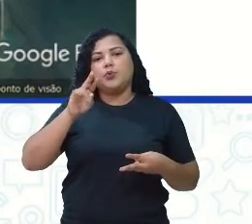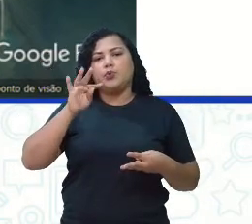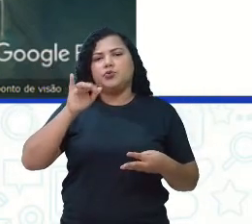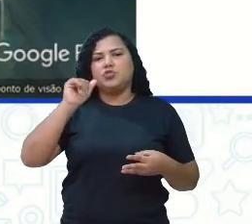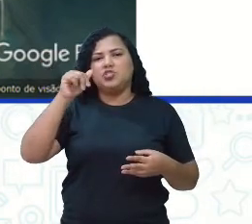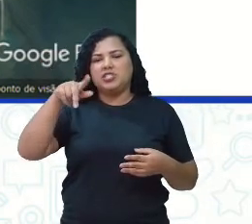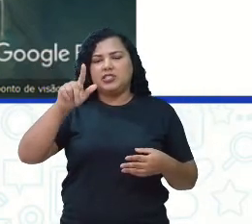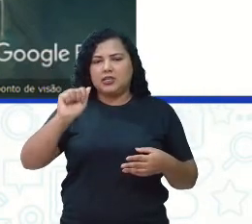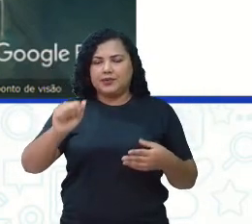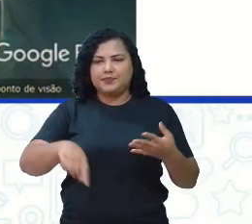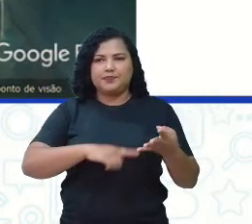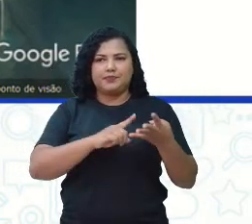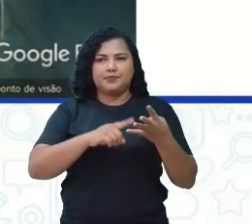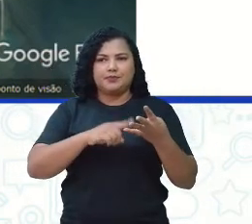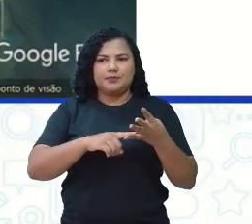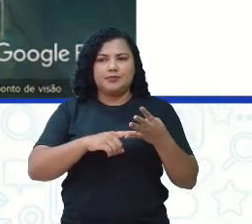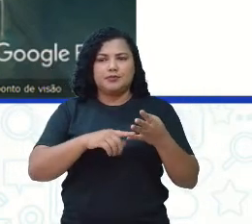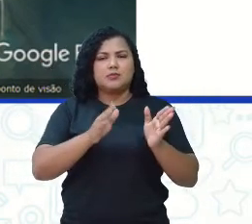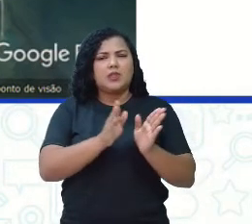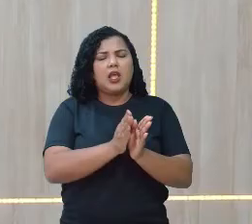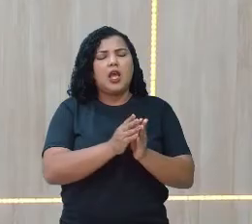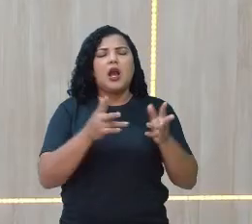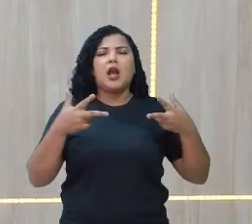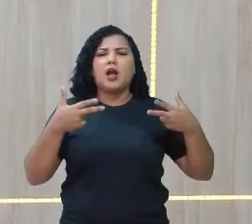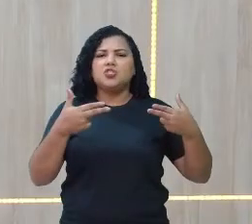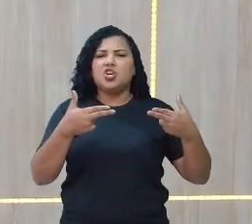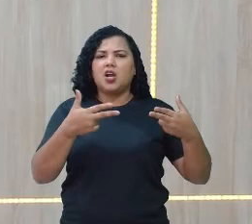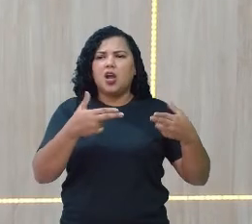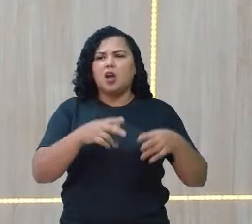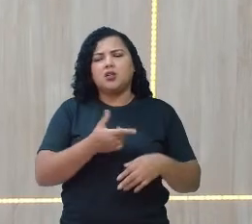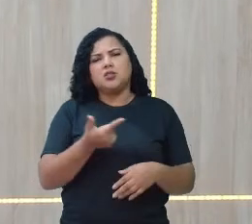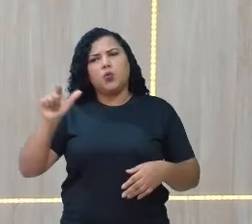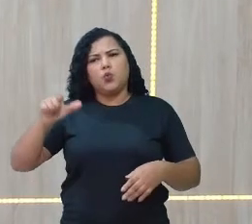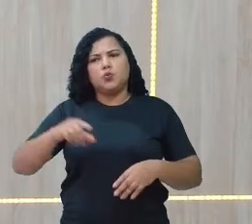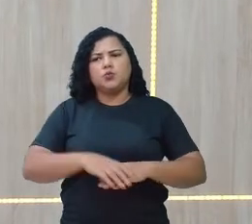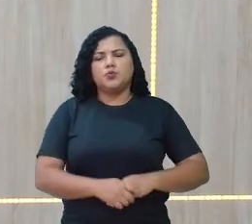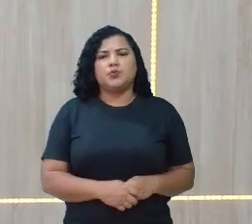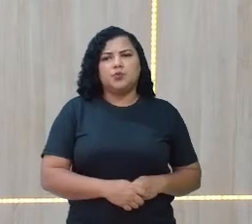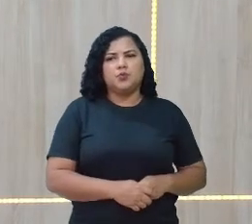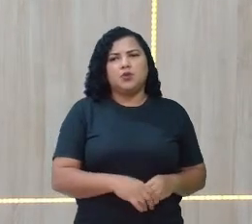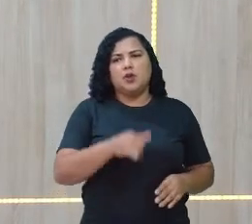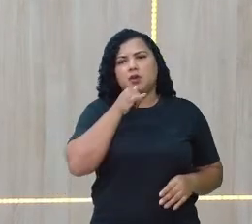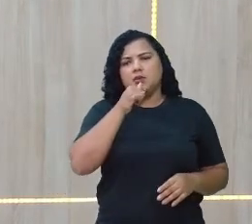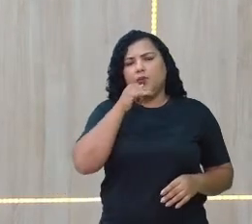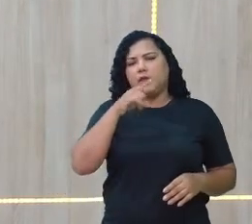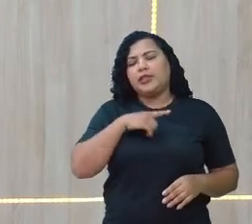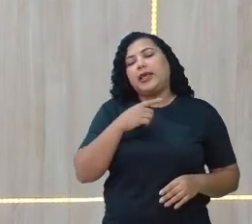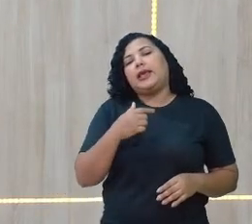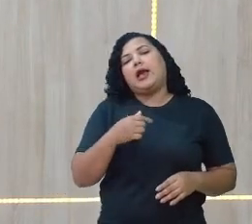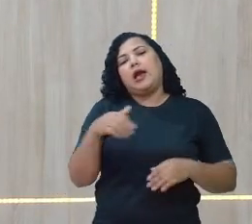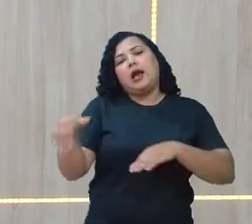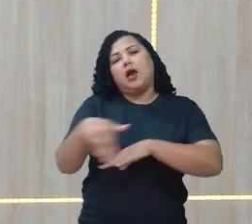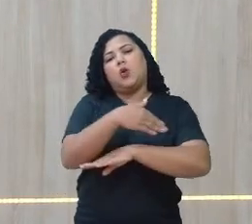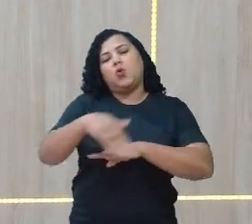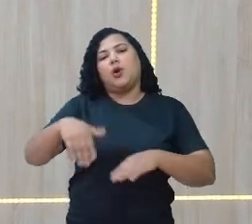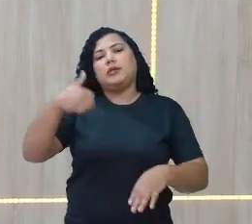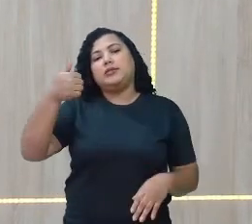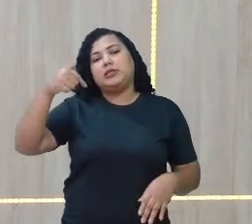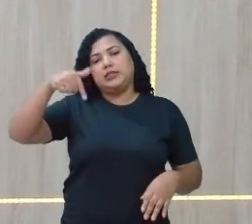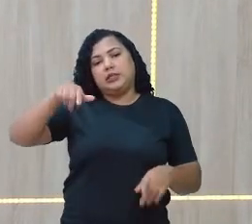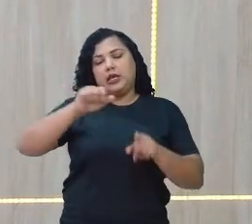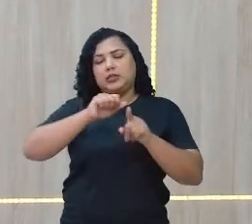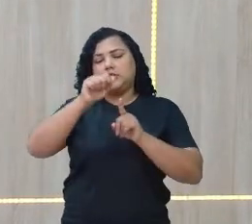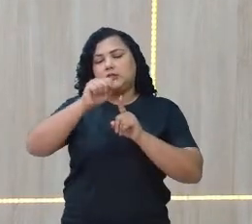Então, gente, ó, o que é interessante é o seguinte, que hoje a gente tem tanto a 17 de agosto como a Avenida Caxangá, né,